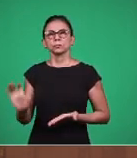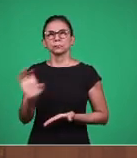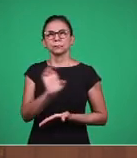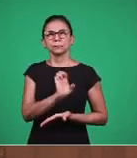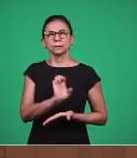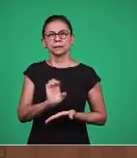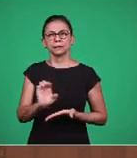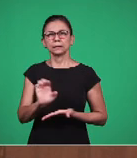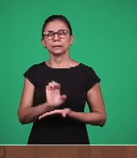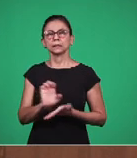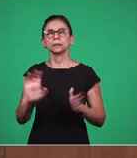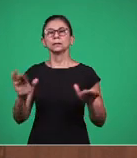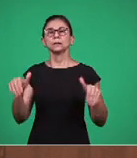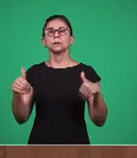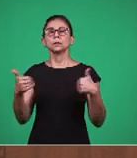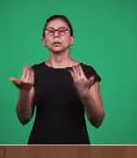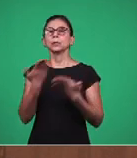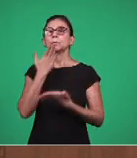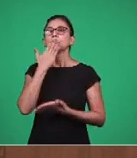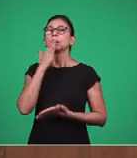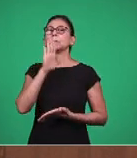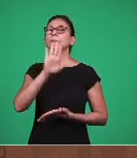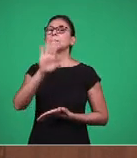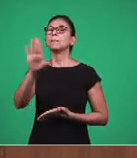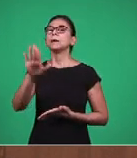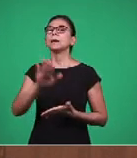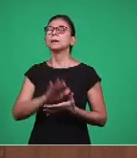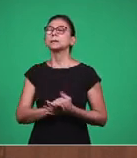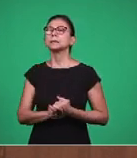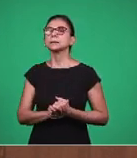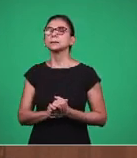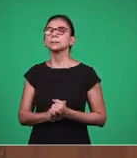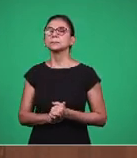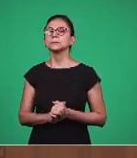pela porta para participar